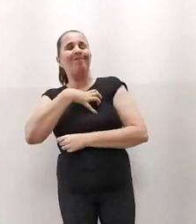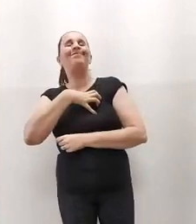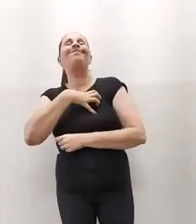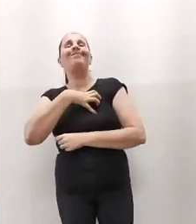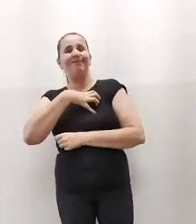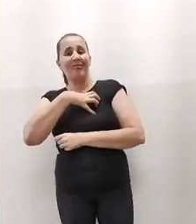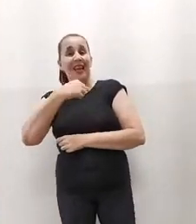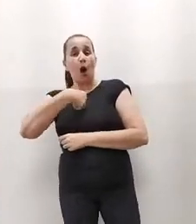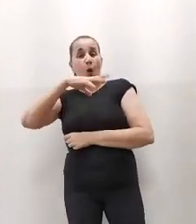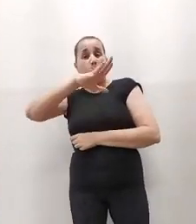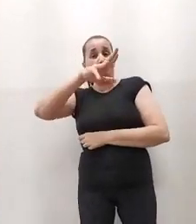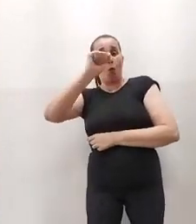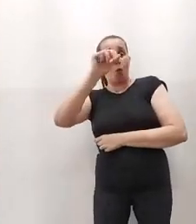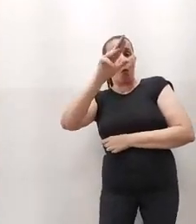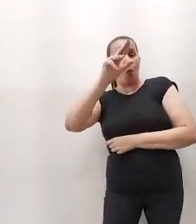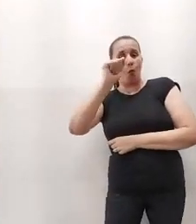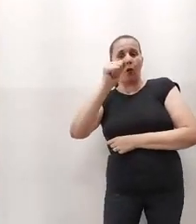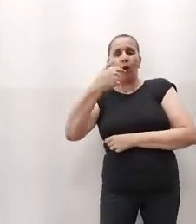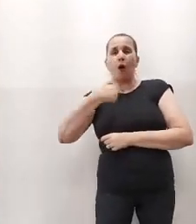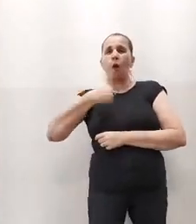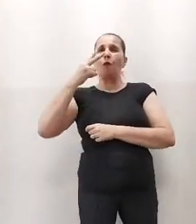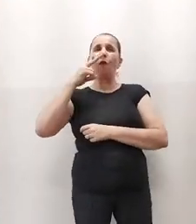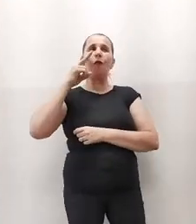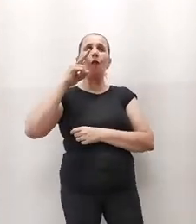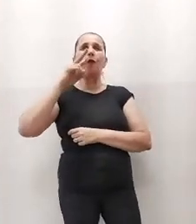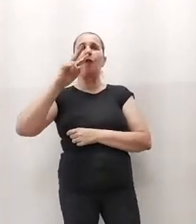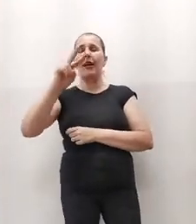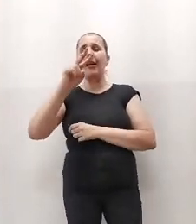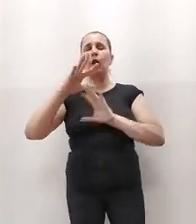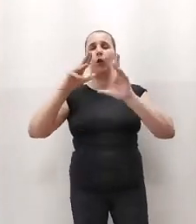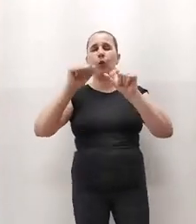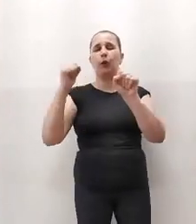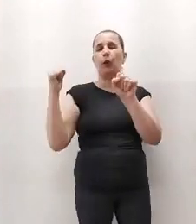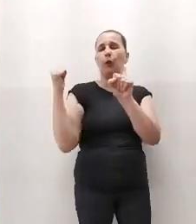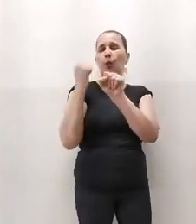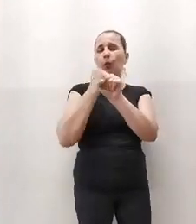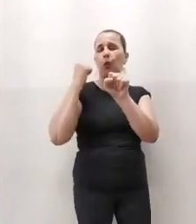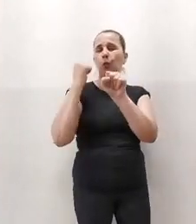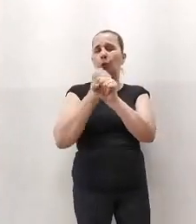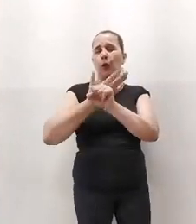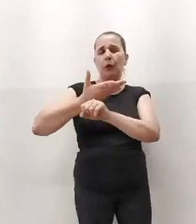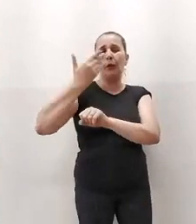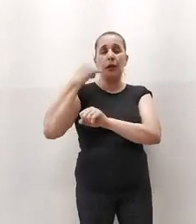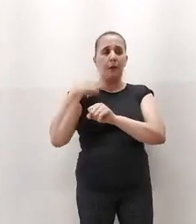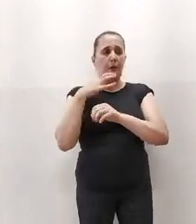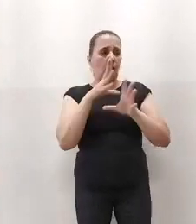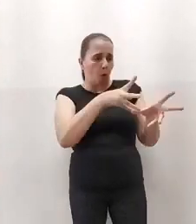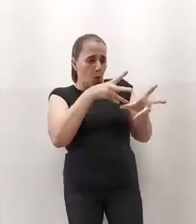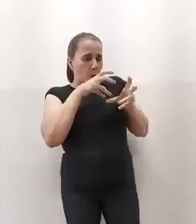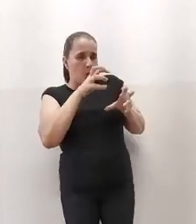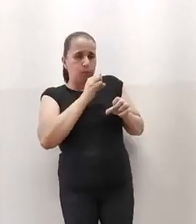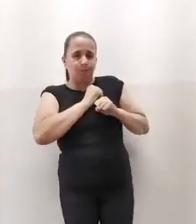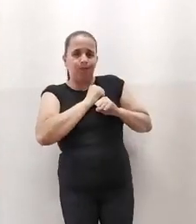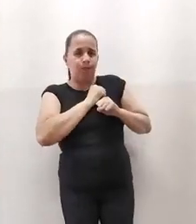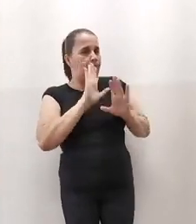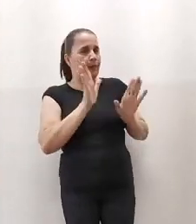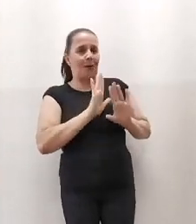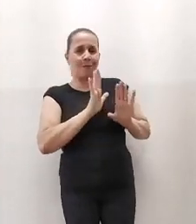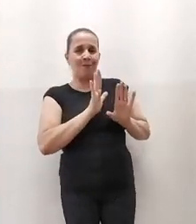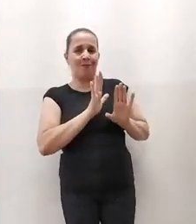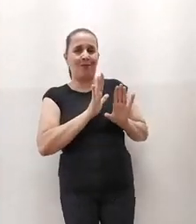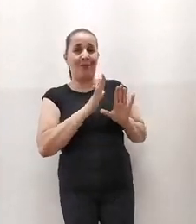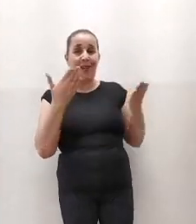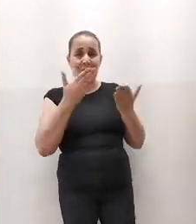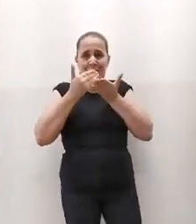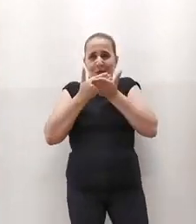que eu nunca mais olho aquilo que eu construí e o meu coração fica pegado nessas coisas. Eu passo